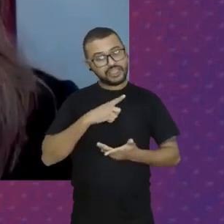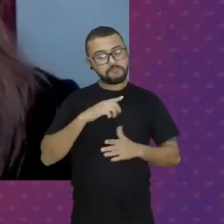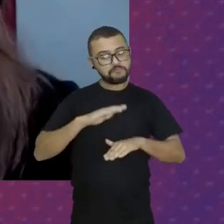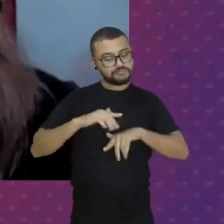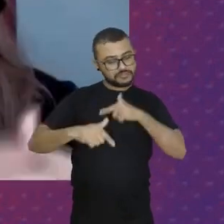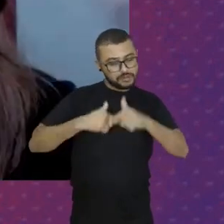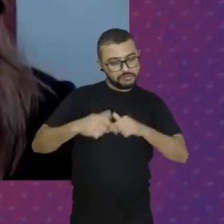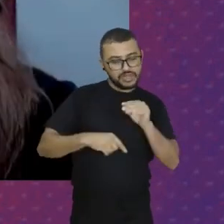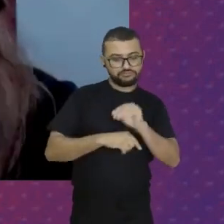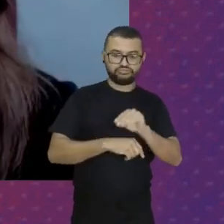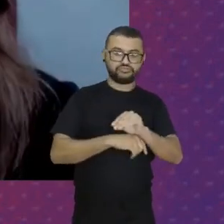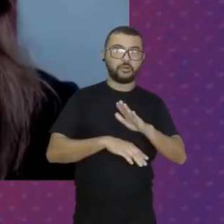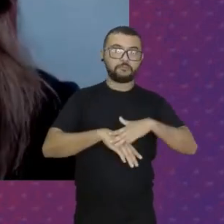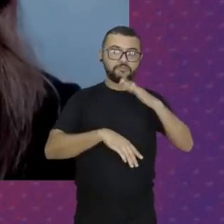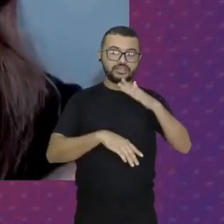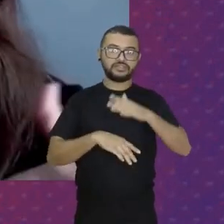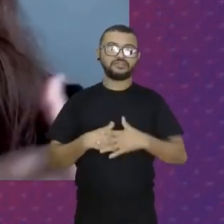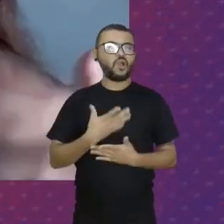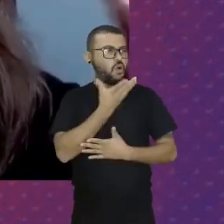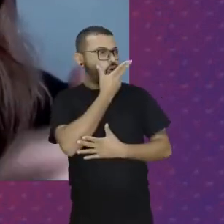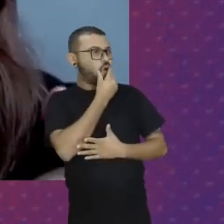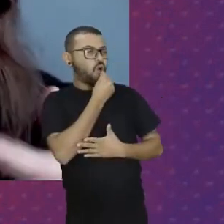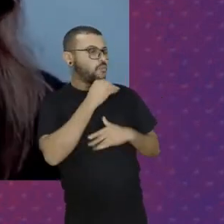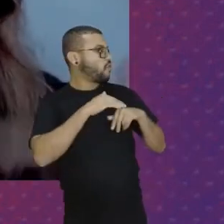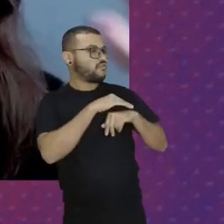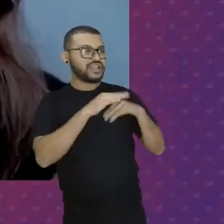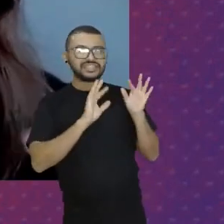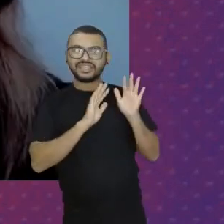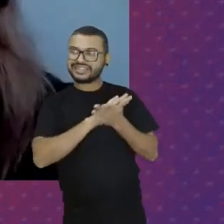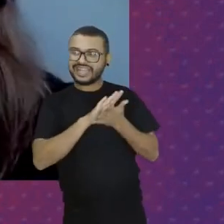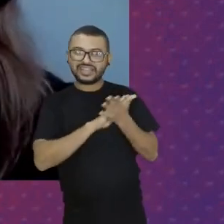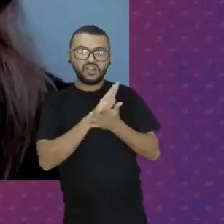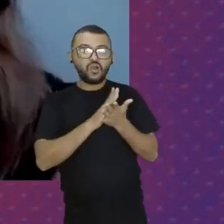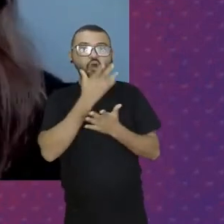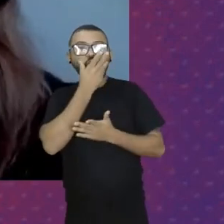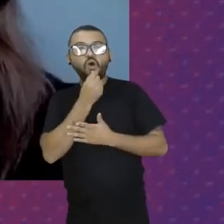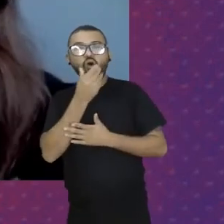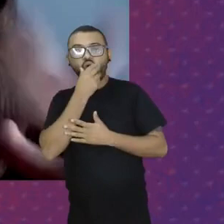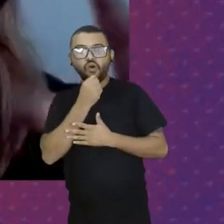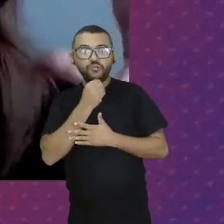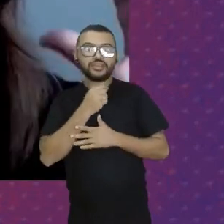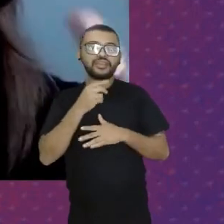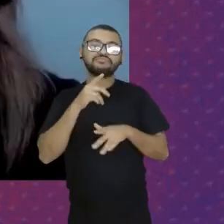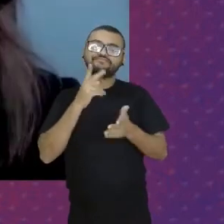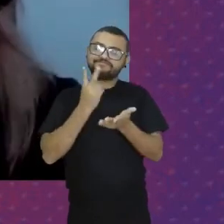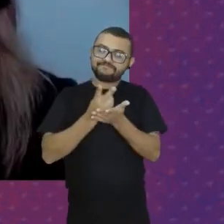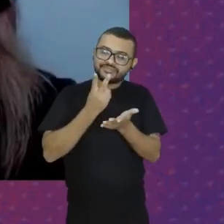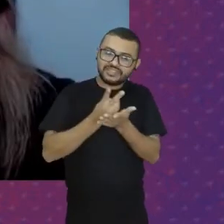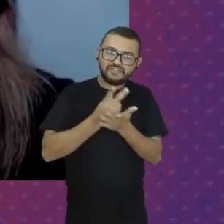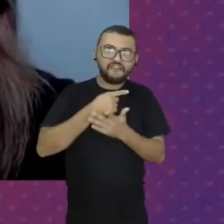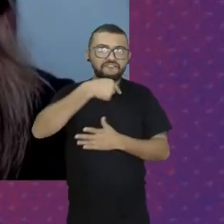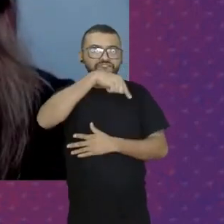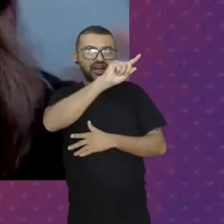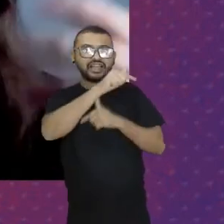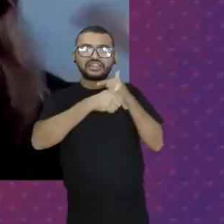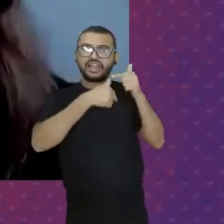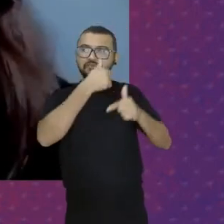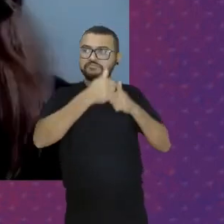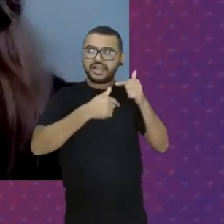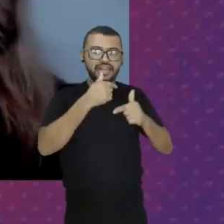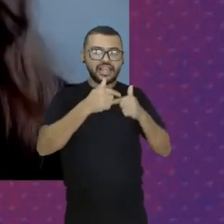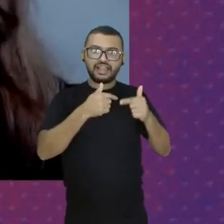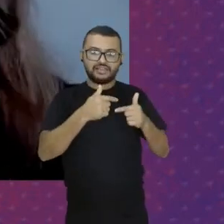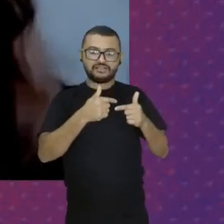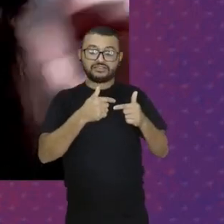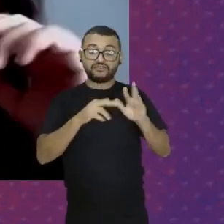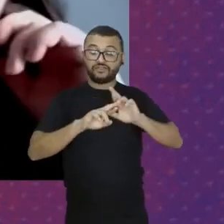essa diferença não acontece entre os homens. Então, os homens dedicam, em média, a mesma quantidade de tempo para o trabalho doméstico de cuidado, independente